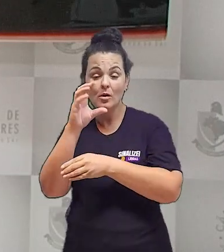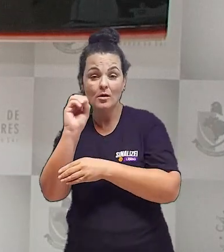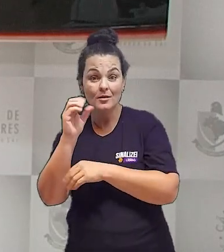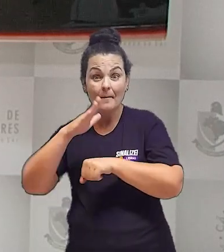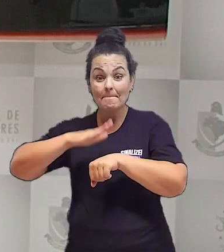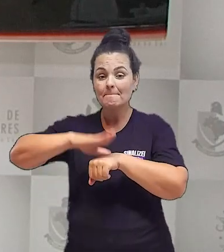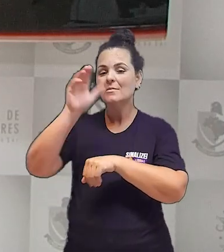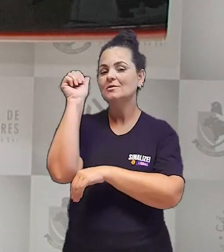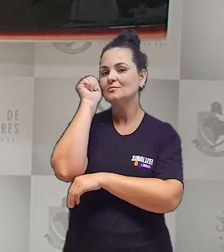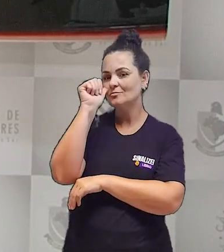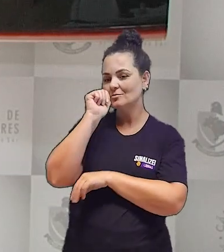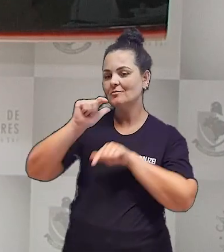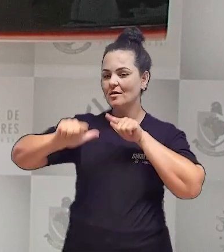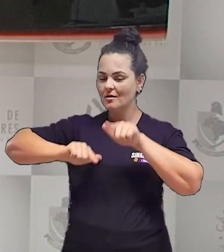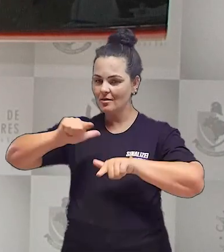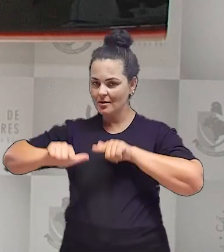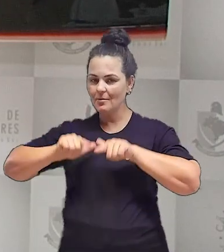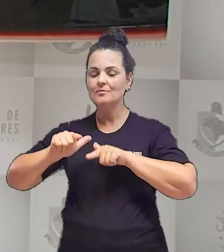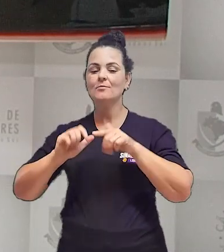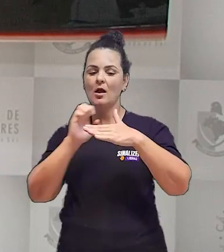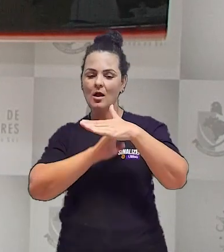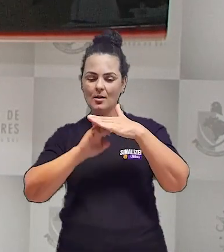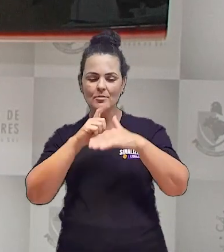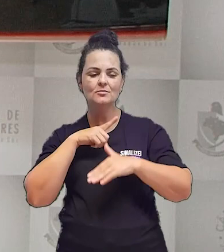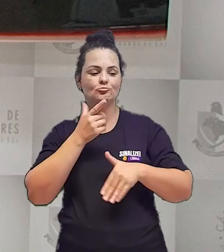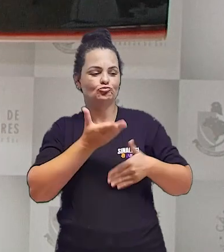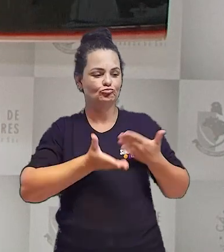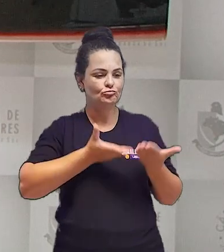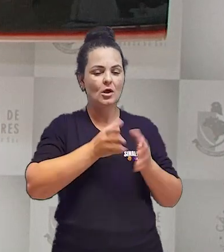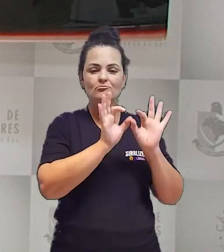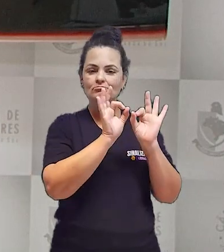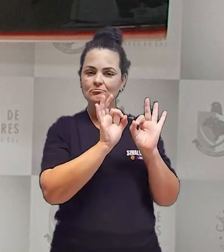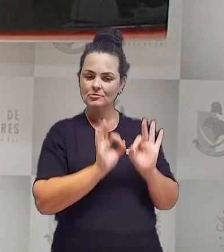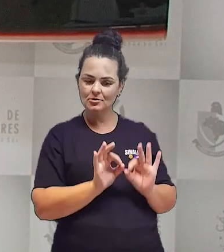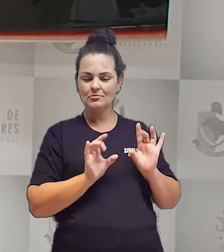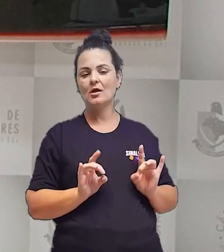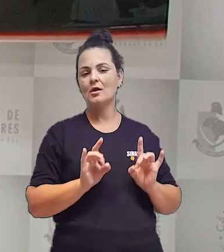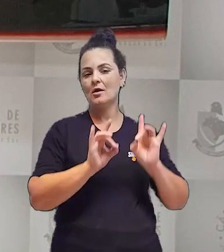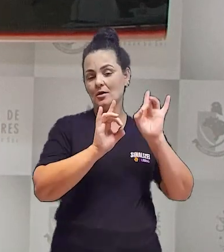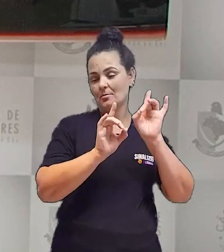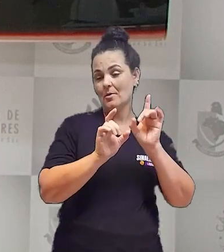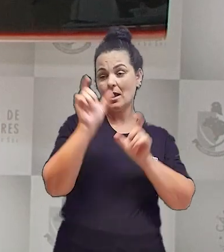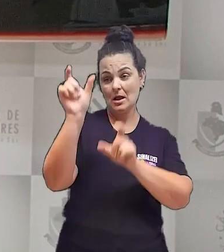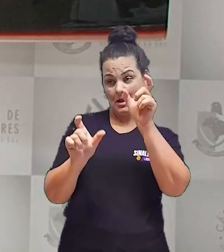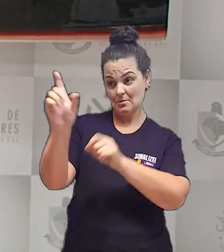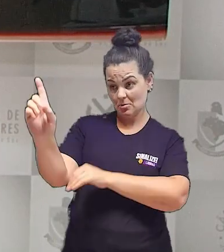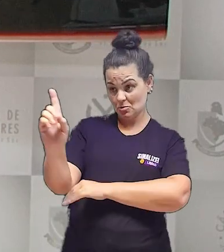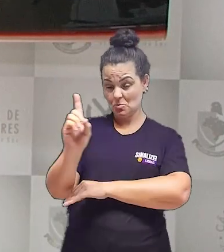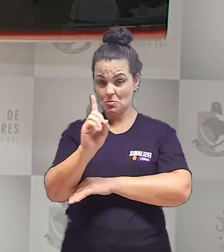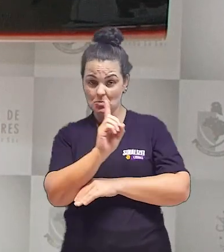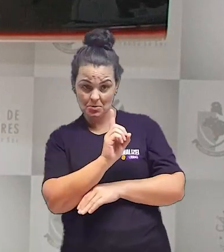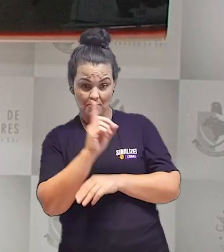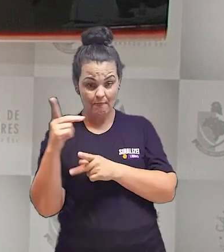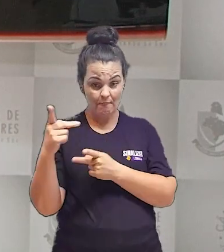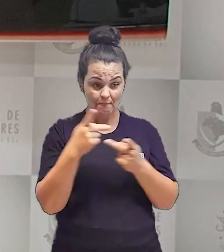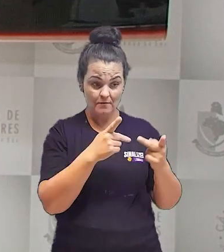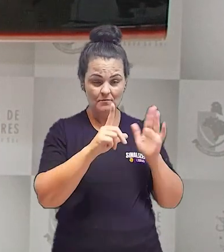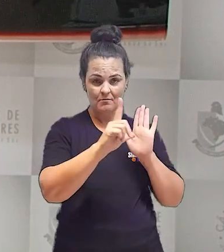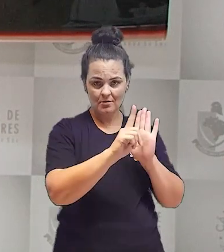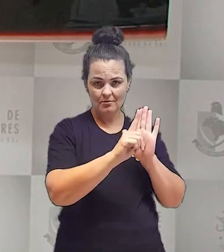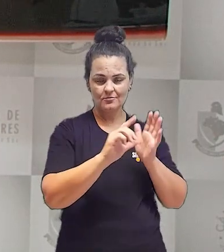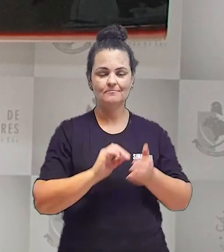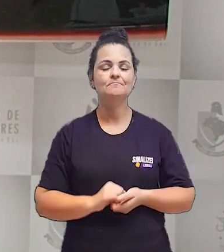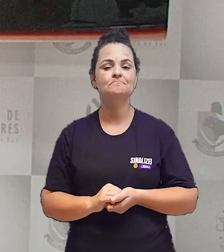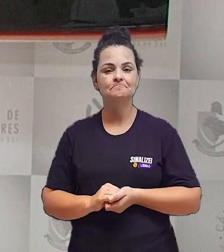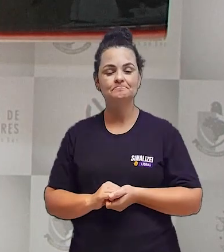predominantemente mulheres a empresa oferece um atendimento cordial e personalizado a cada cliente que visita sua